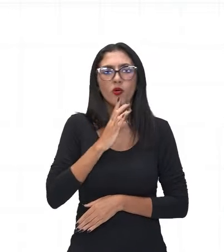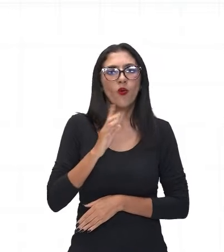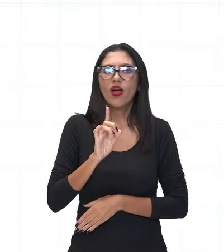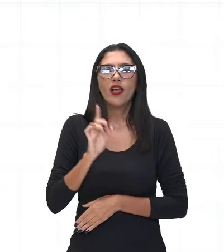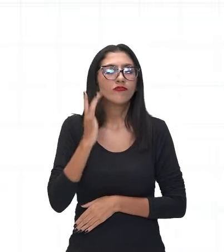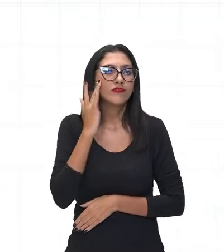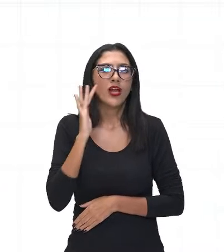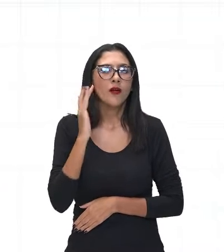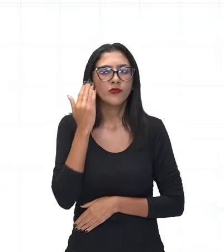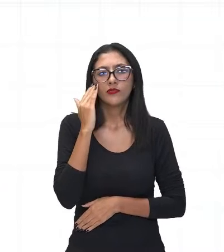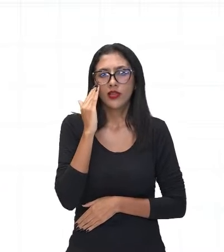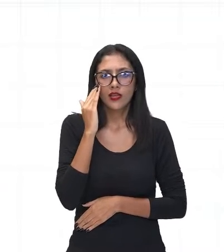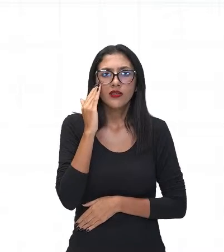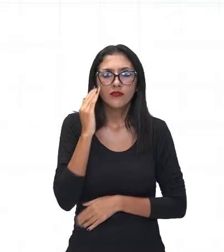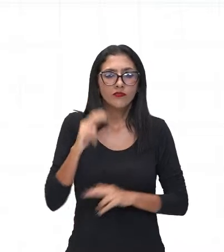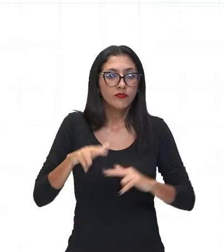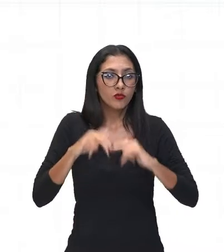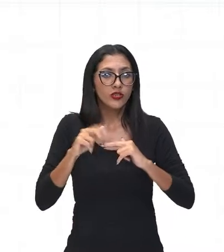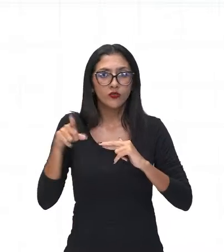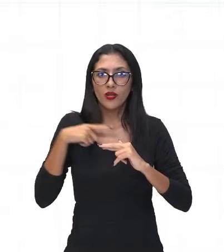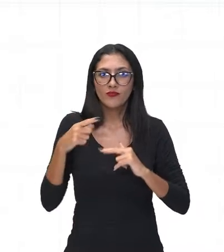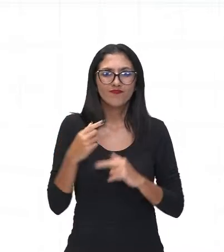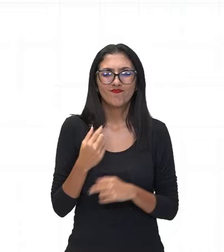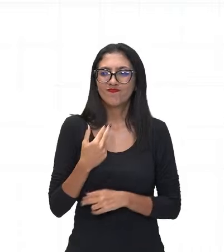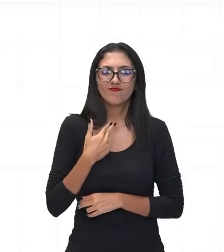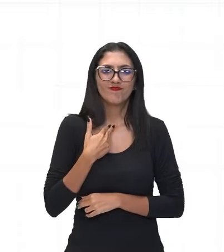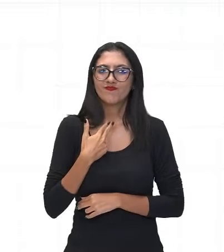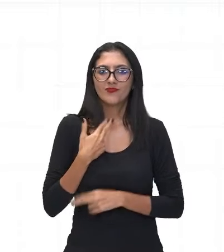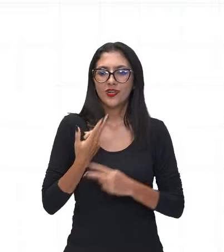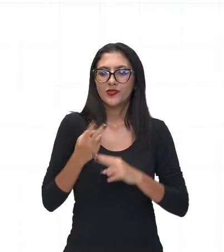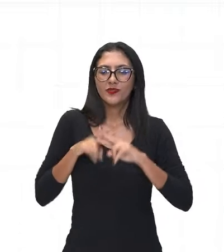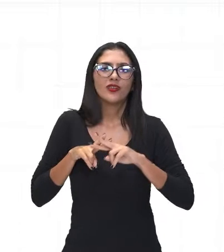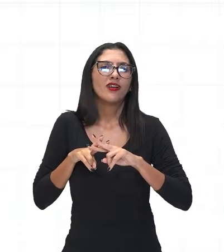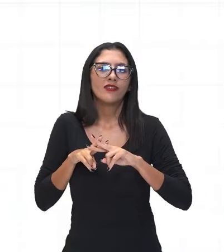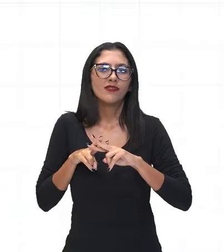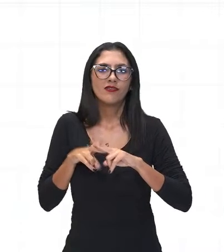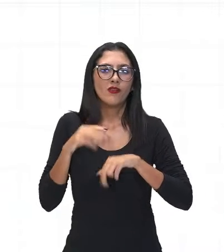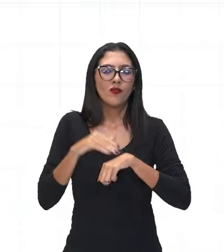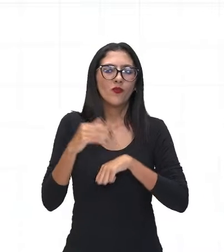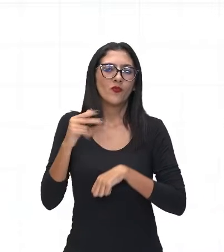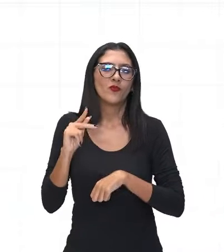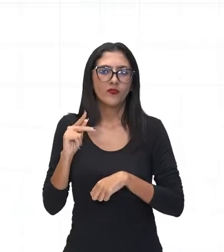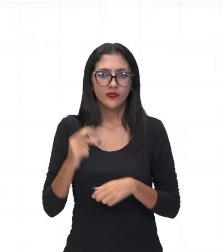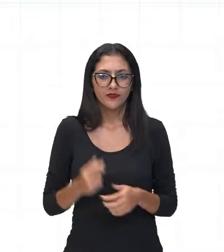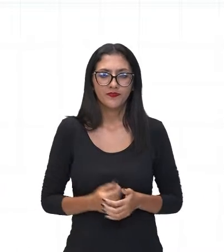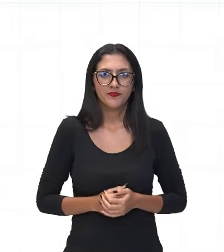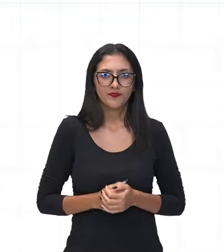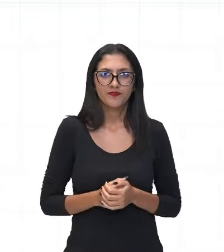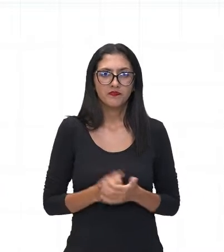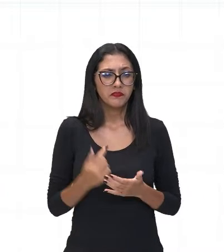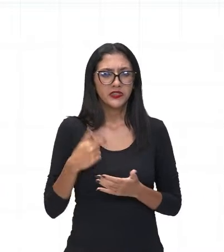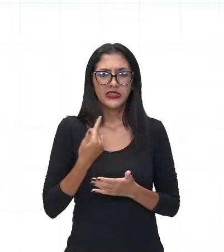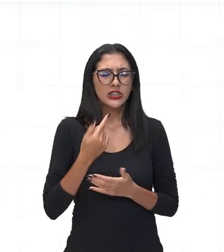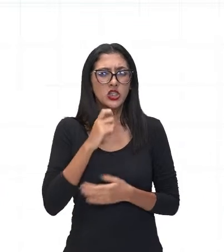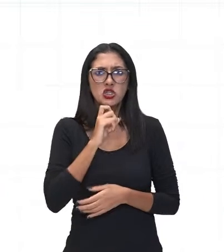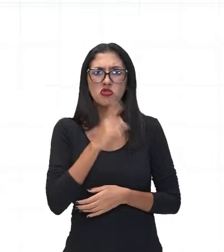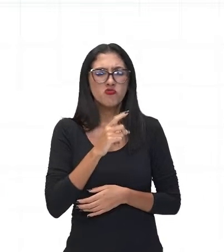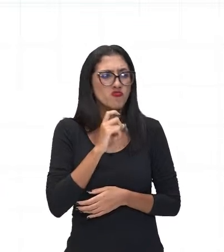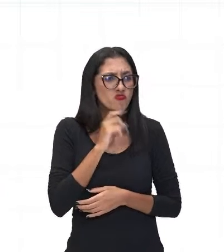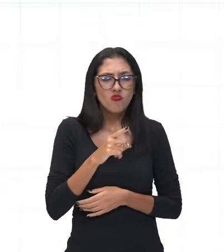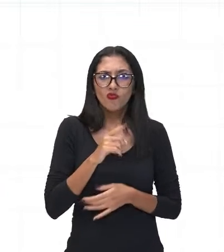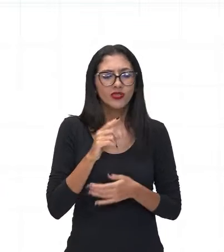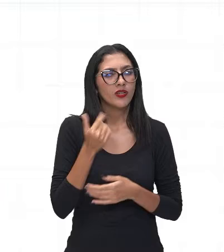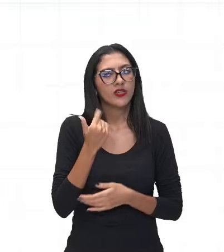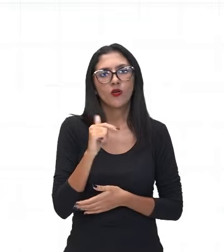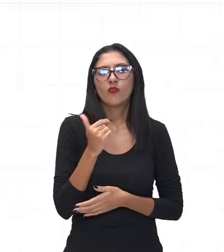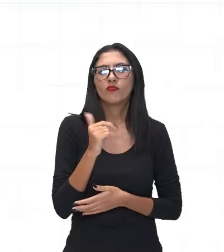eles não podem ser punidos pela prática de um. Não temos dúvidas de que essa presunção